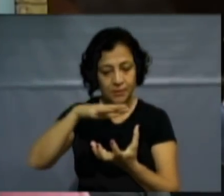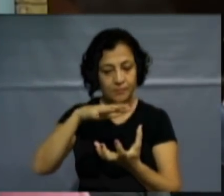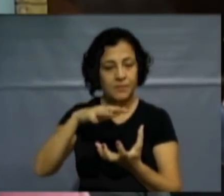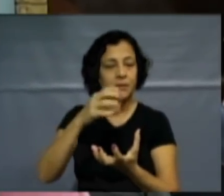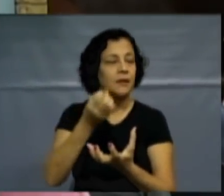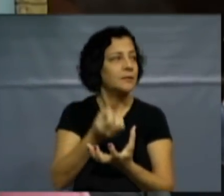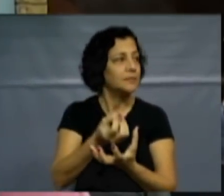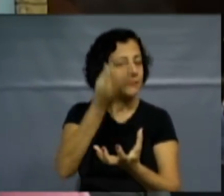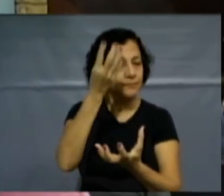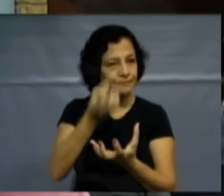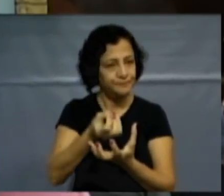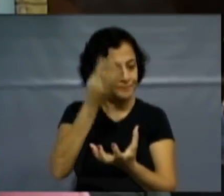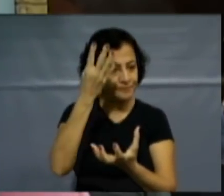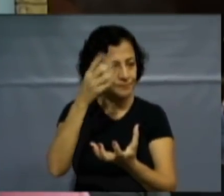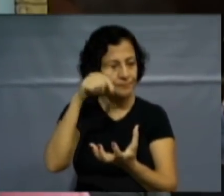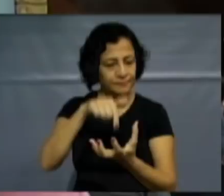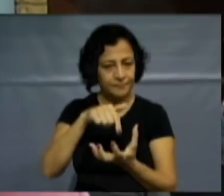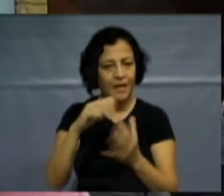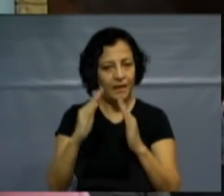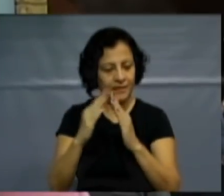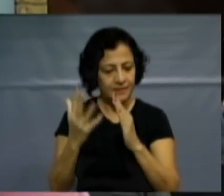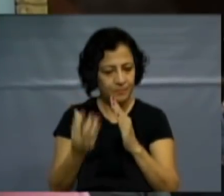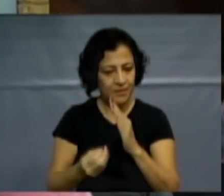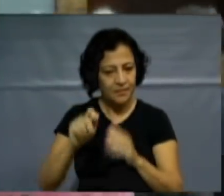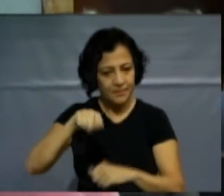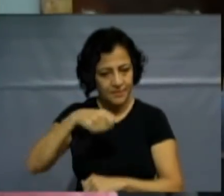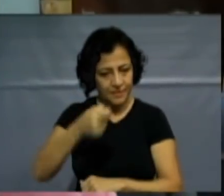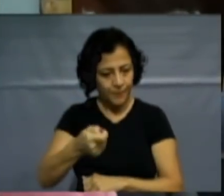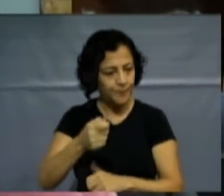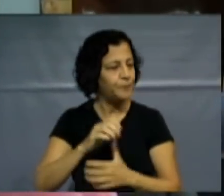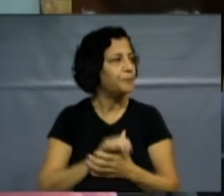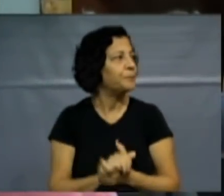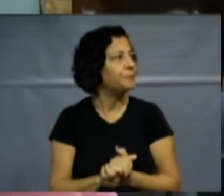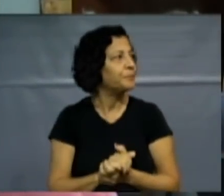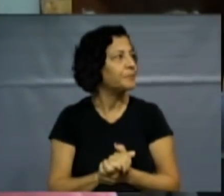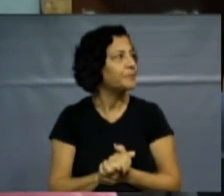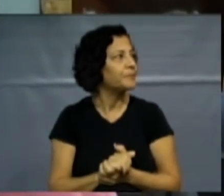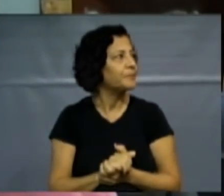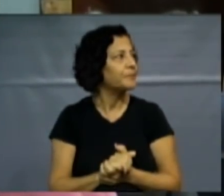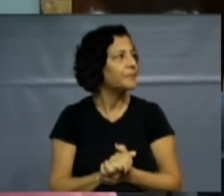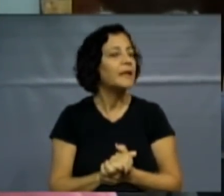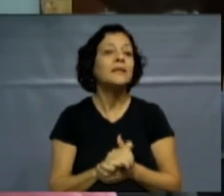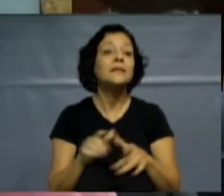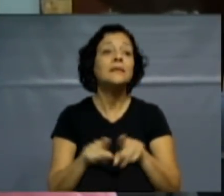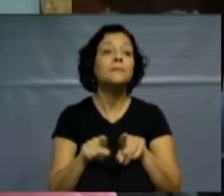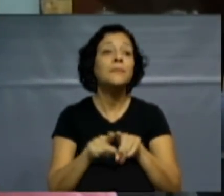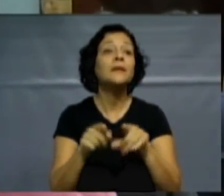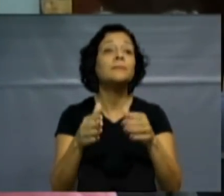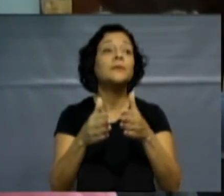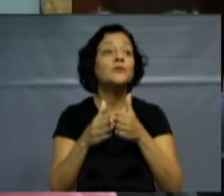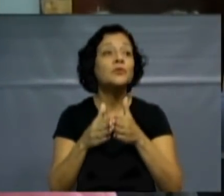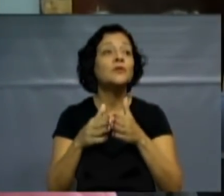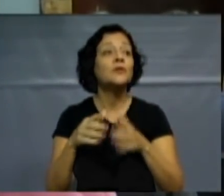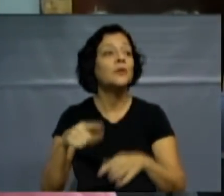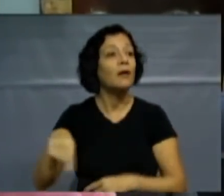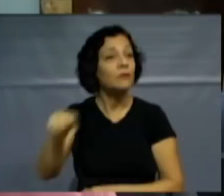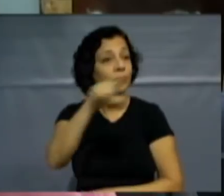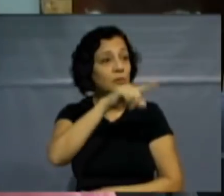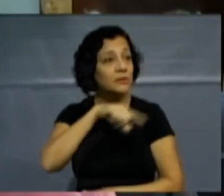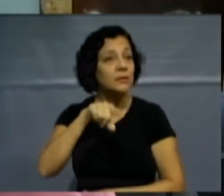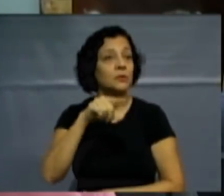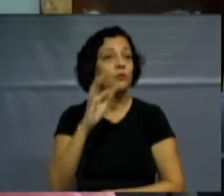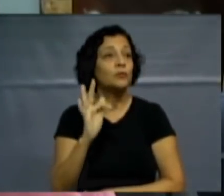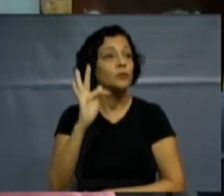Fronteiras, e nós gostaríamos de pedir a todos vocês, futuramente a gente vai marcar